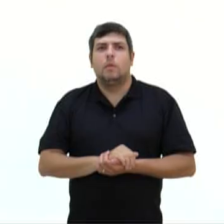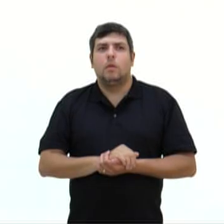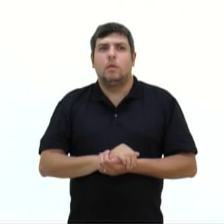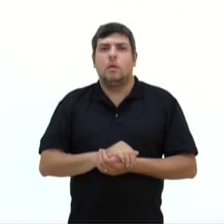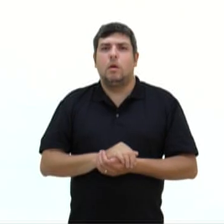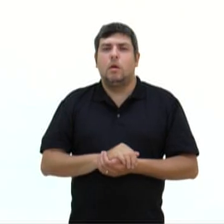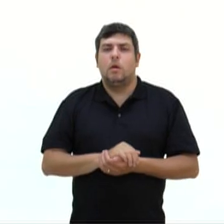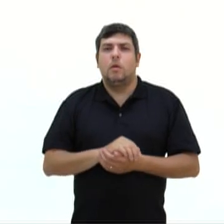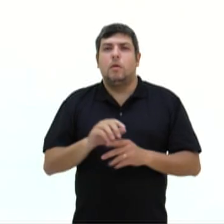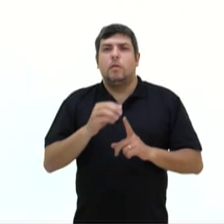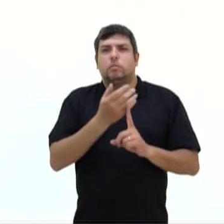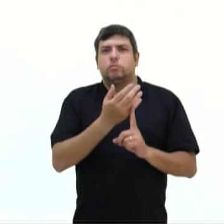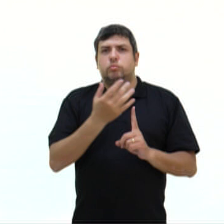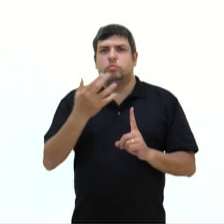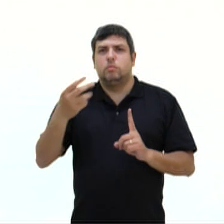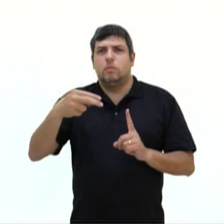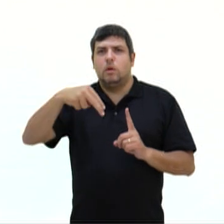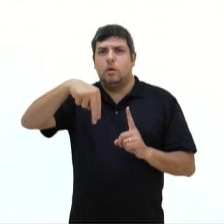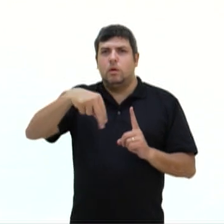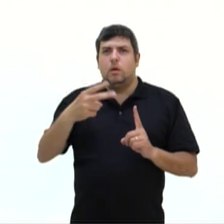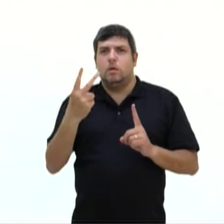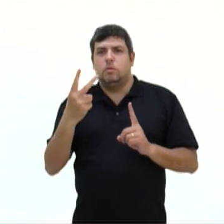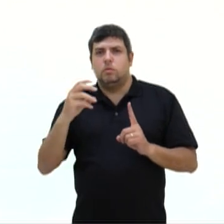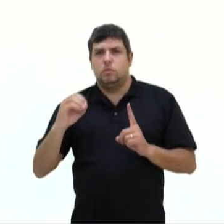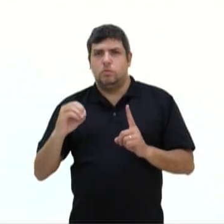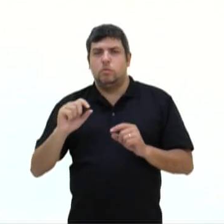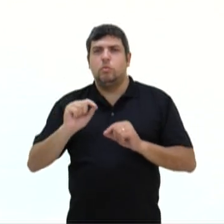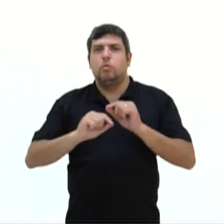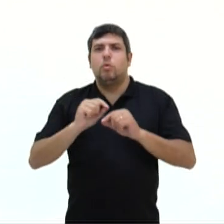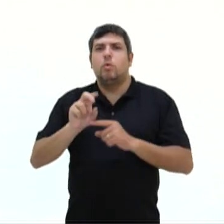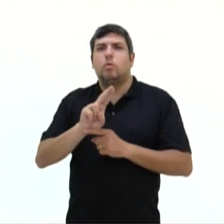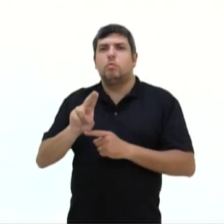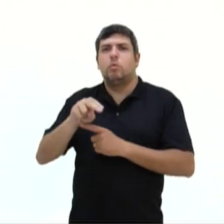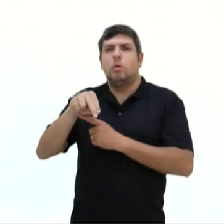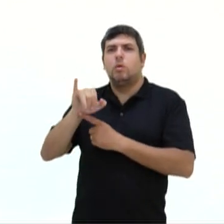ser obtido pela decomposição térmica do nitrato de amônio, tá?